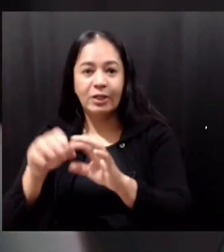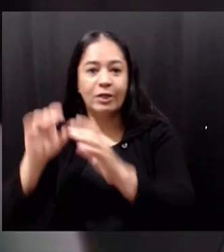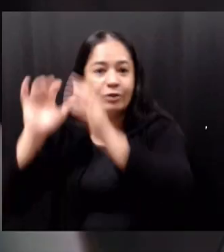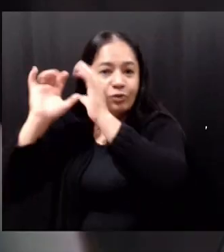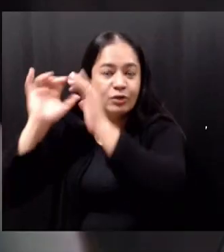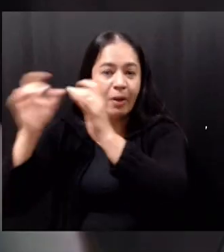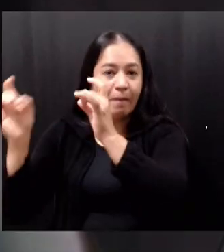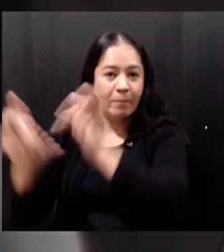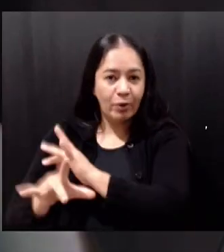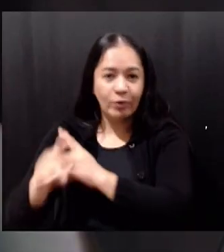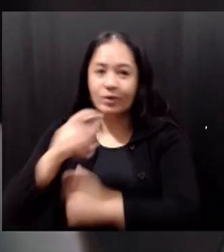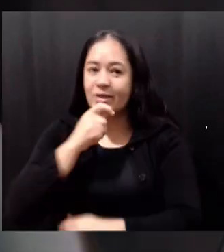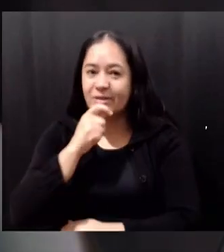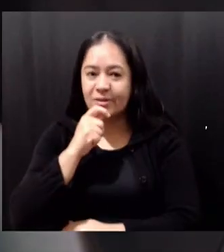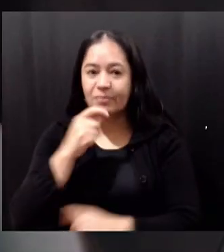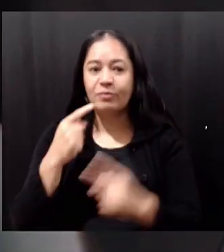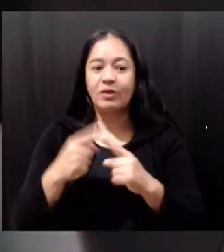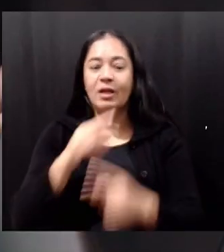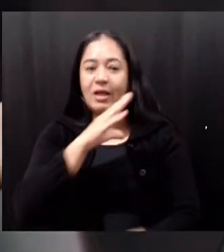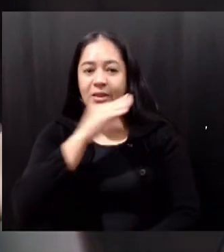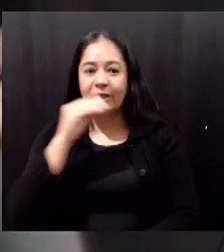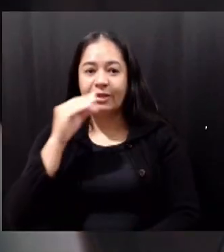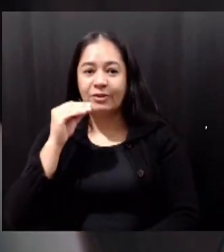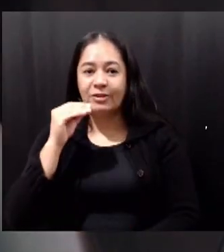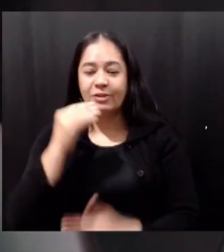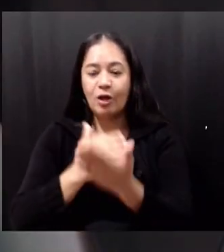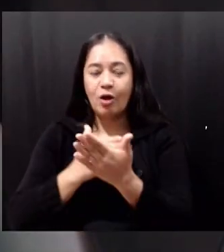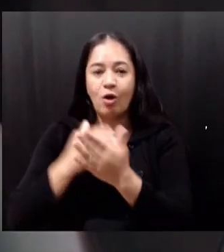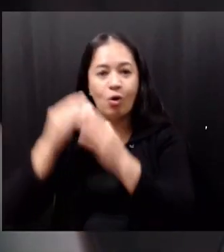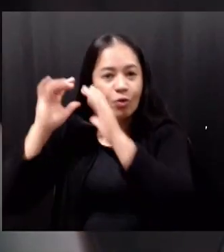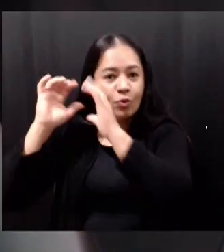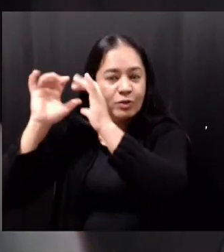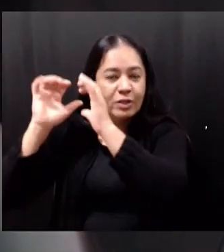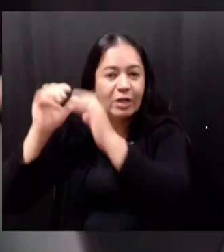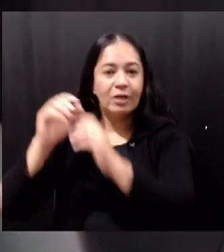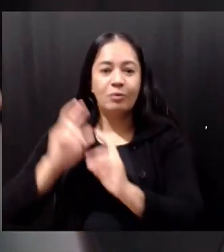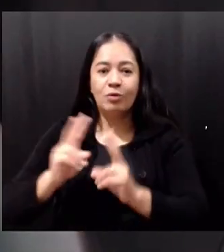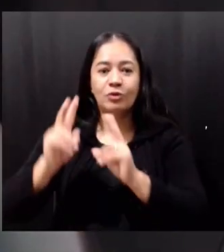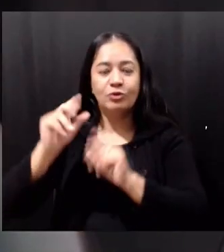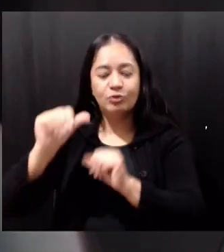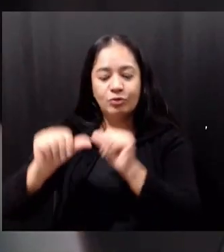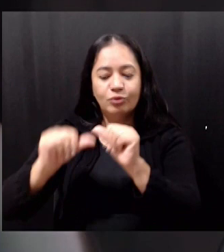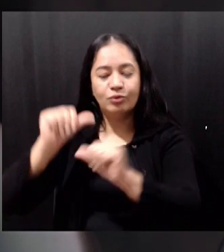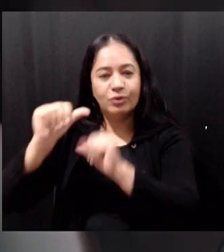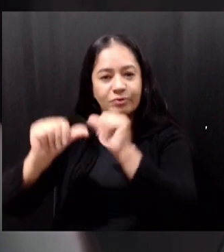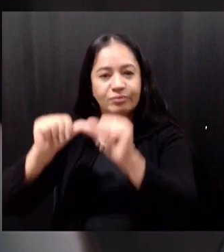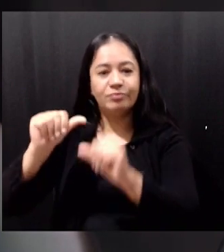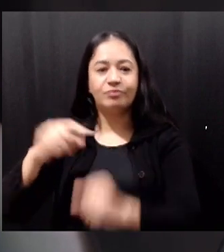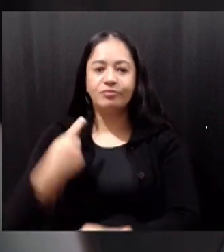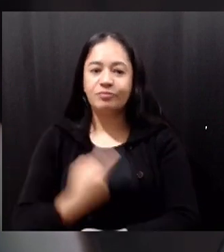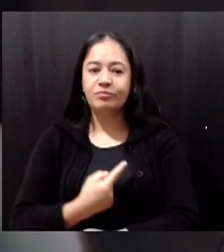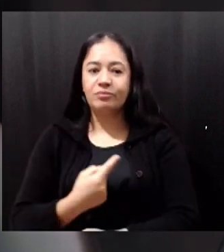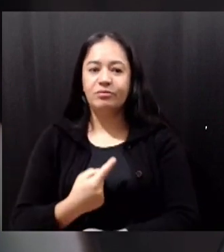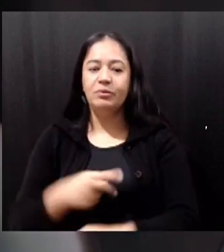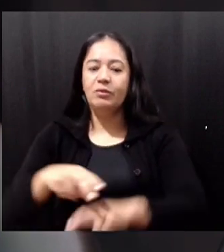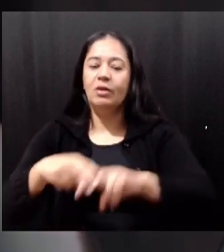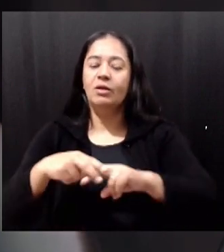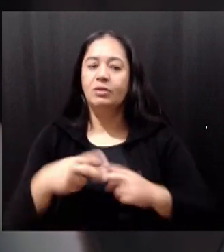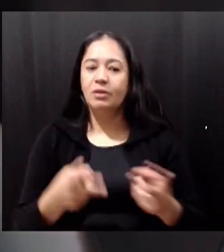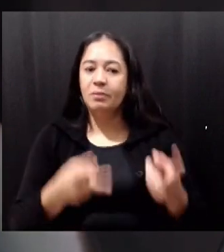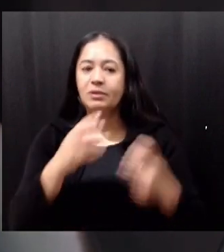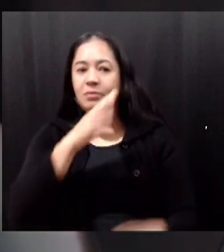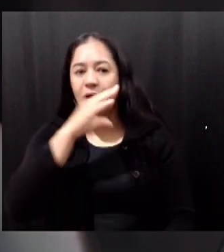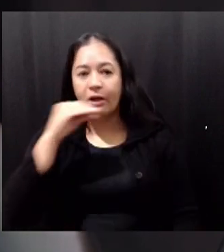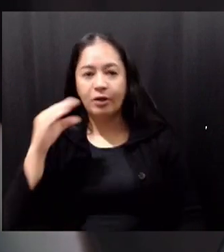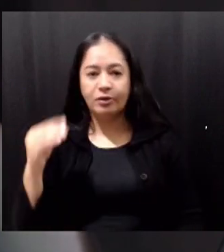ele está se remodelando, né? E aí a gente coloca essa ferramenta. E aí, por isso que temos visto tantos adolescentes